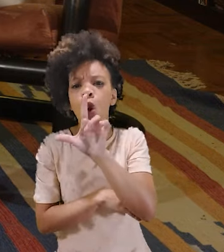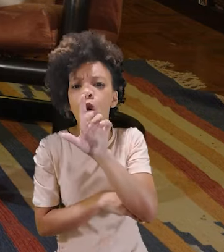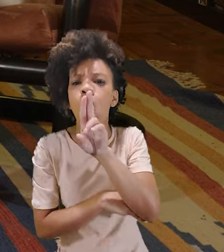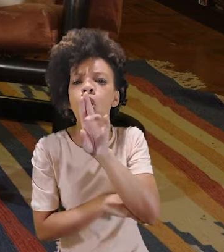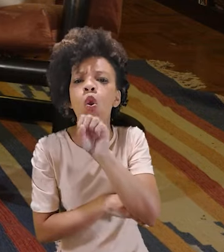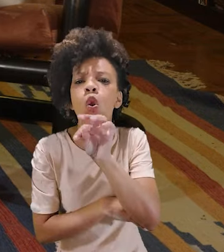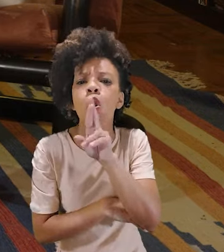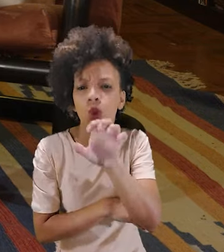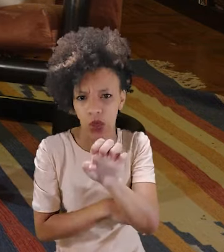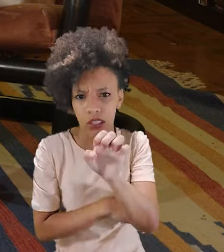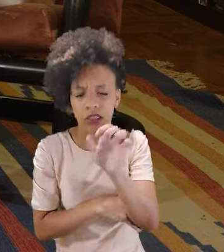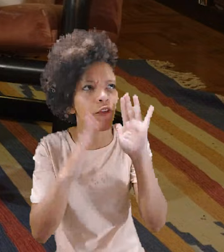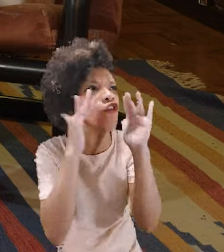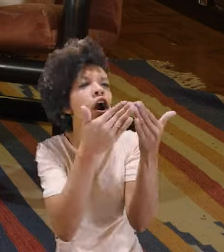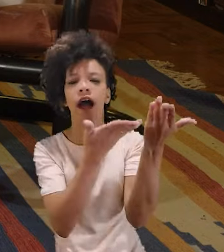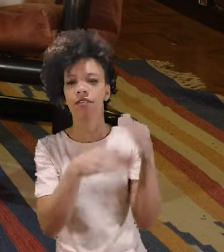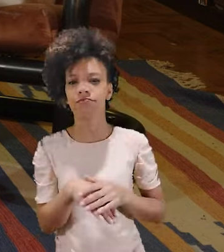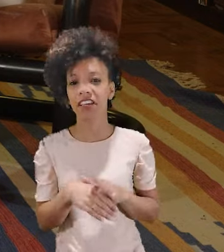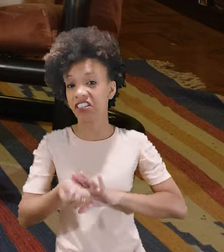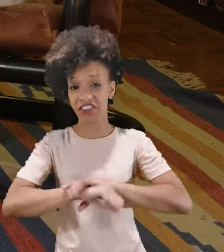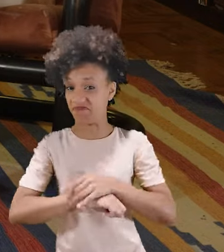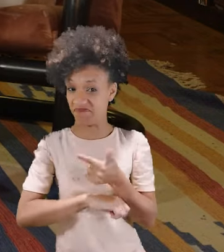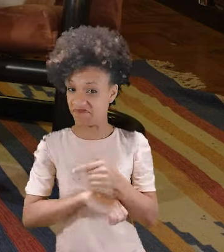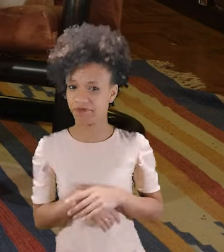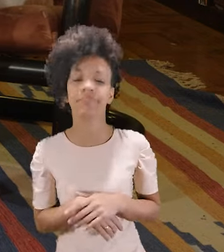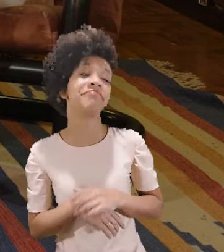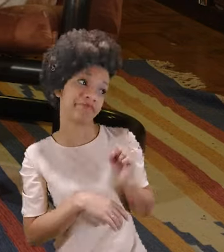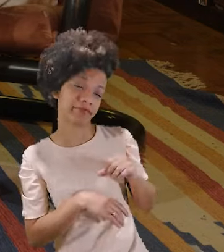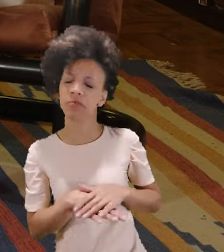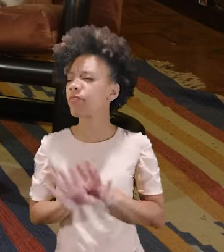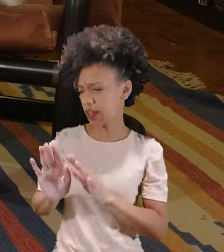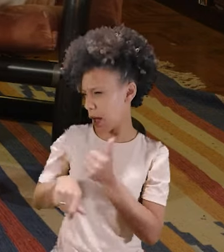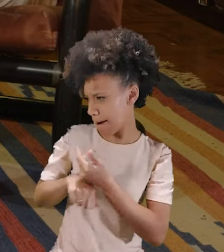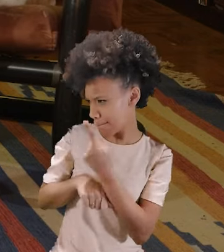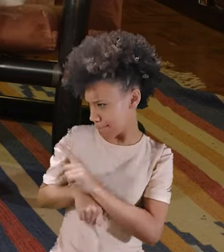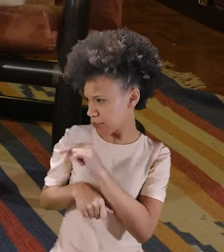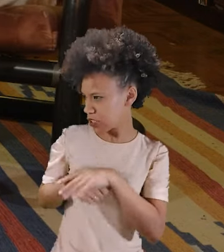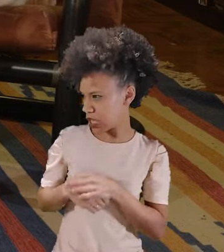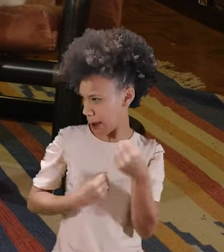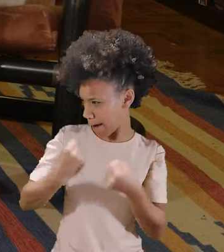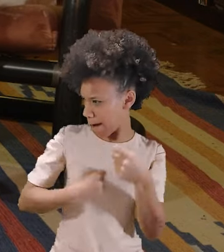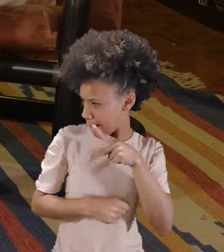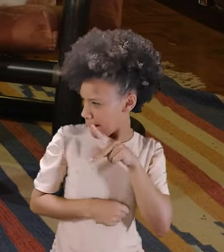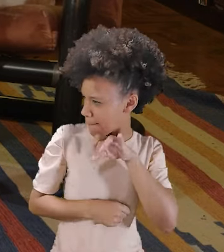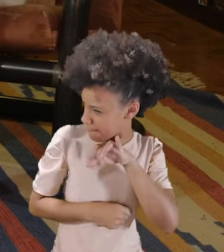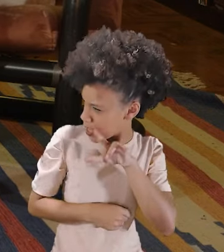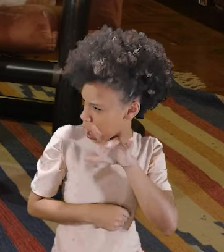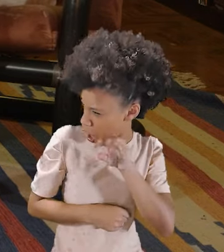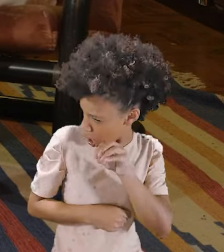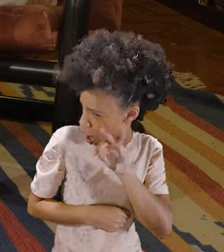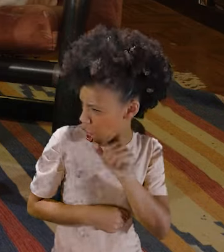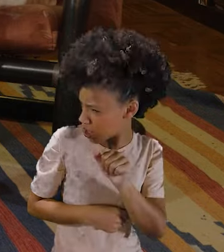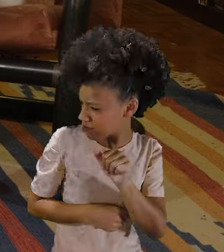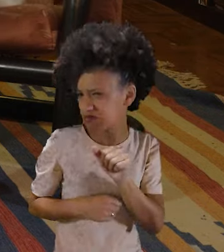lustre as caras eram muito nesse lugar pois é acho que tem mais problema aí agora vamos falar de você Você pilota é piloto tem até agora